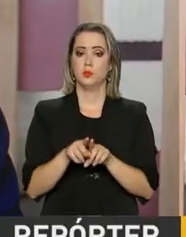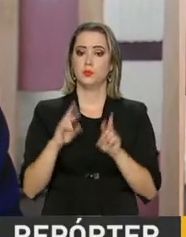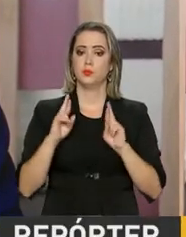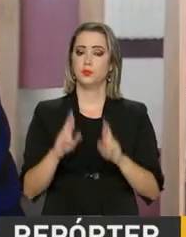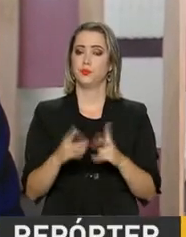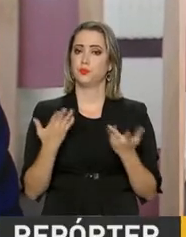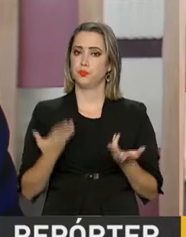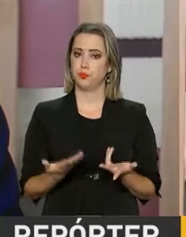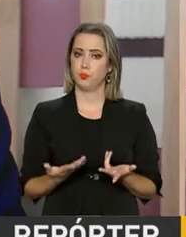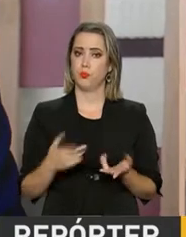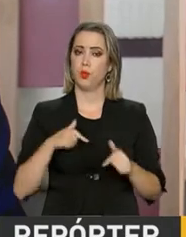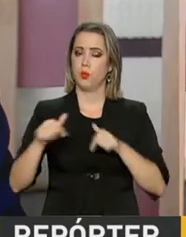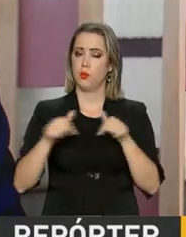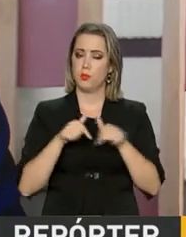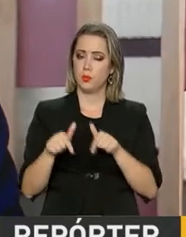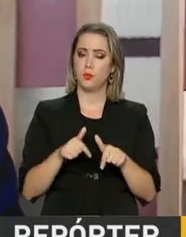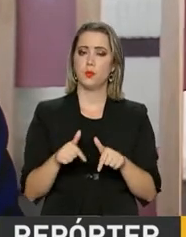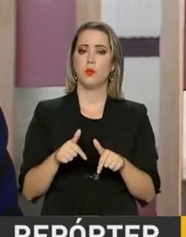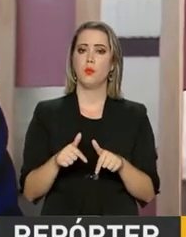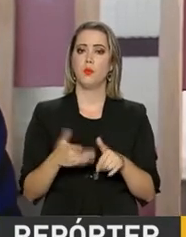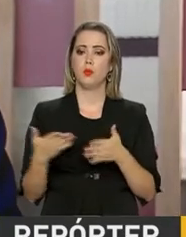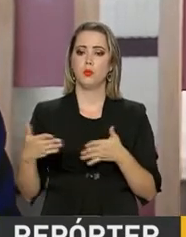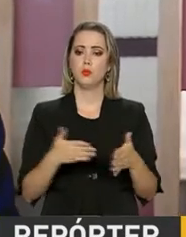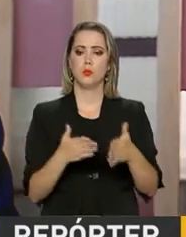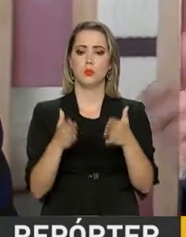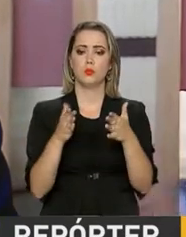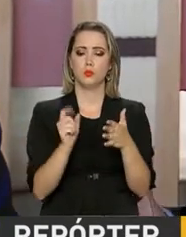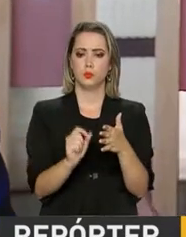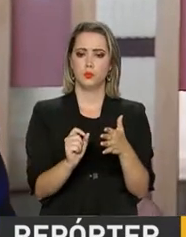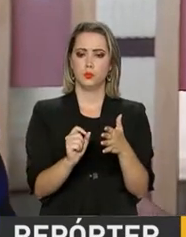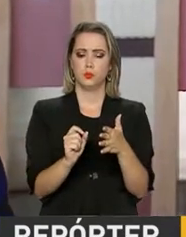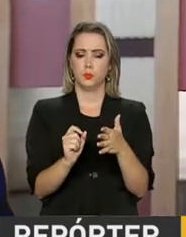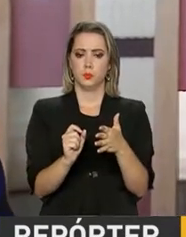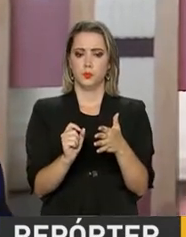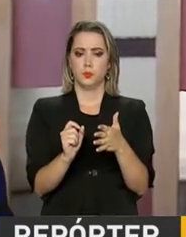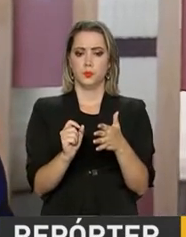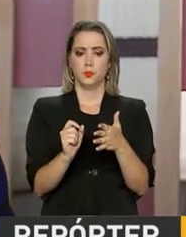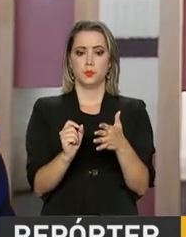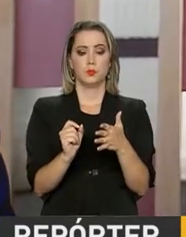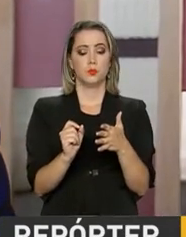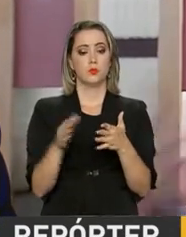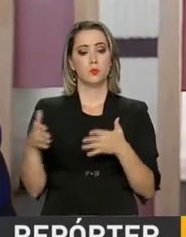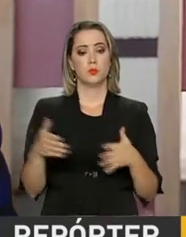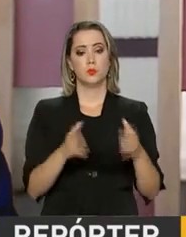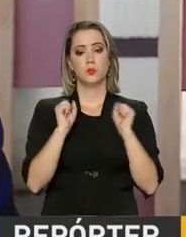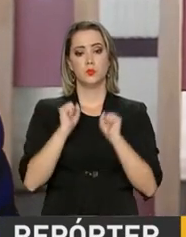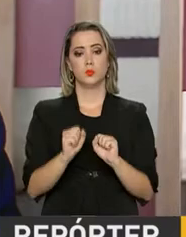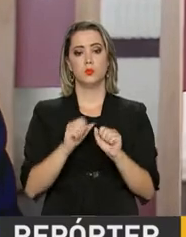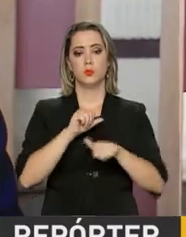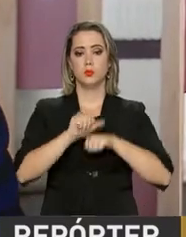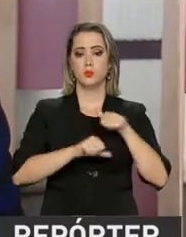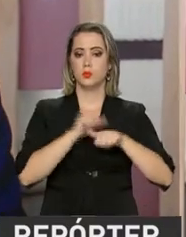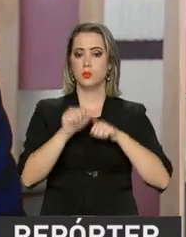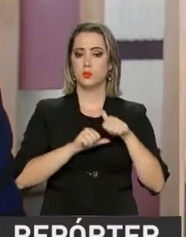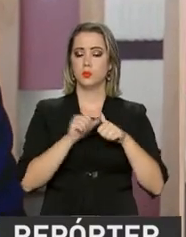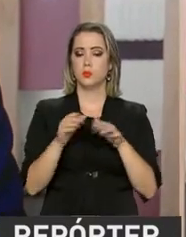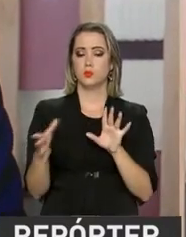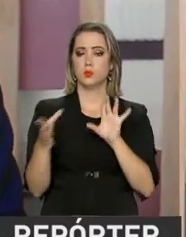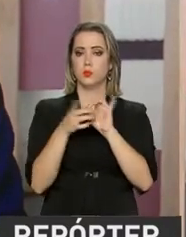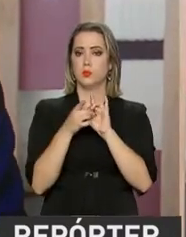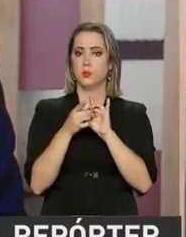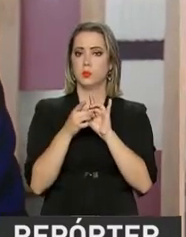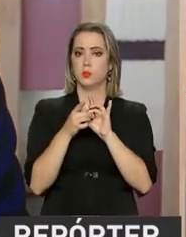ministro trabalhando no modelo on e uma aproximação que poderá se transformar em um